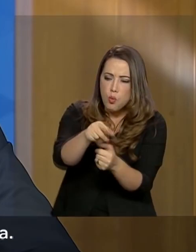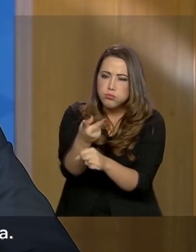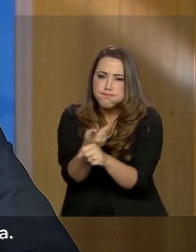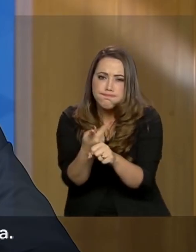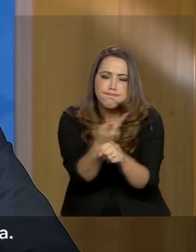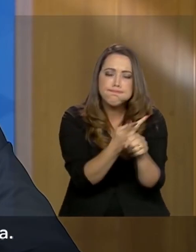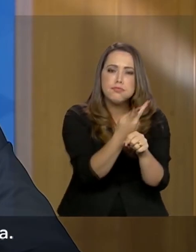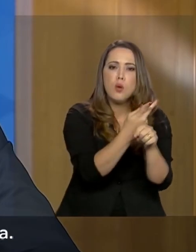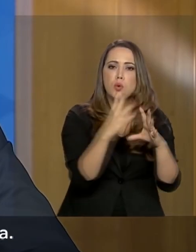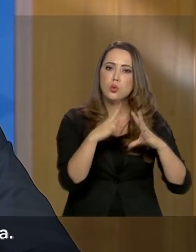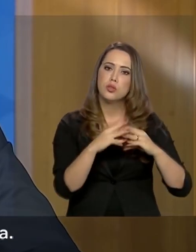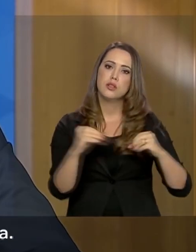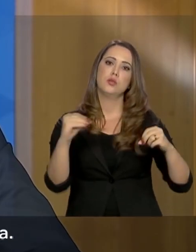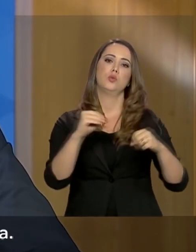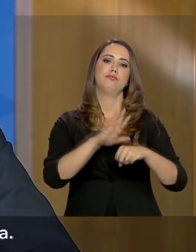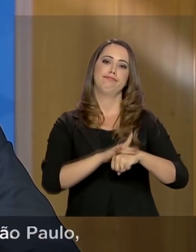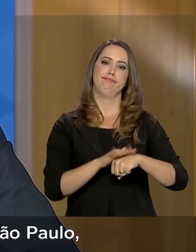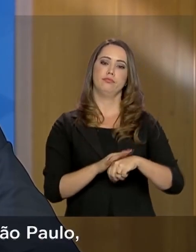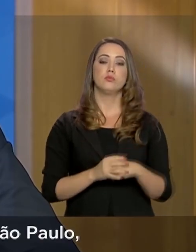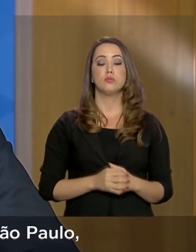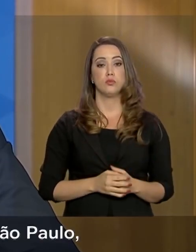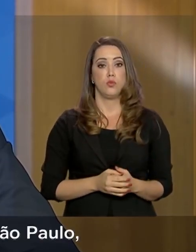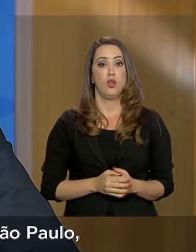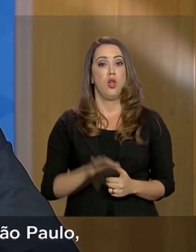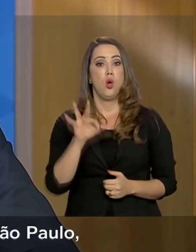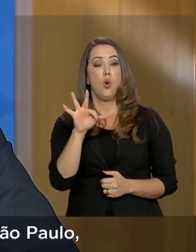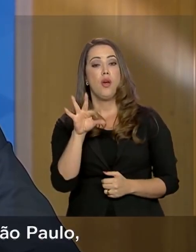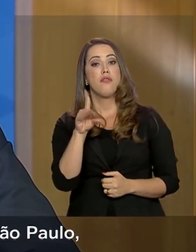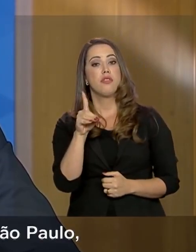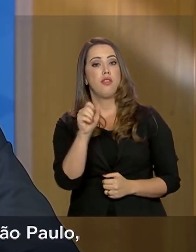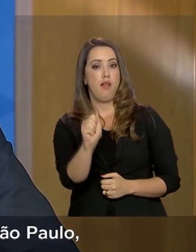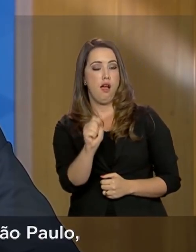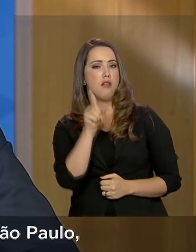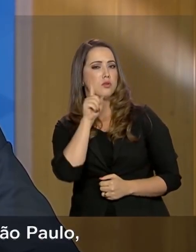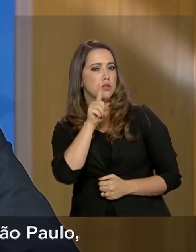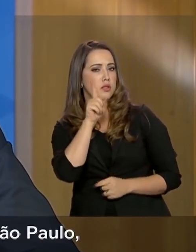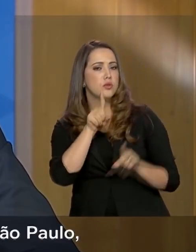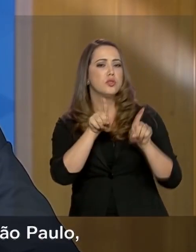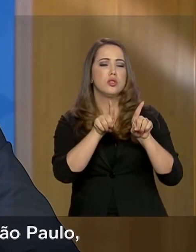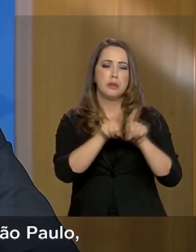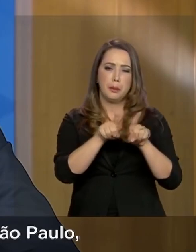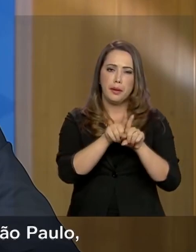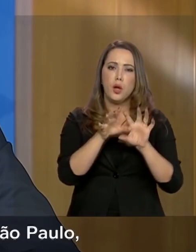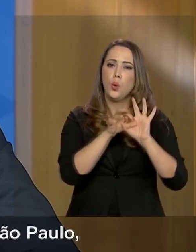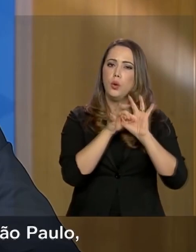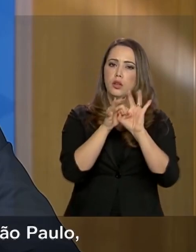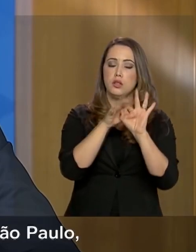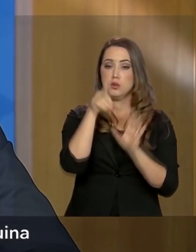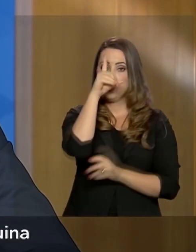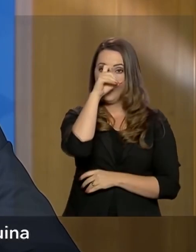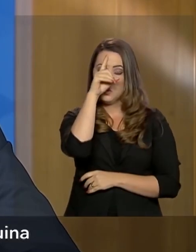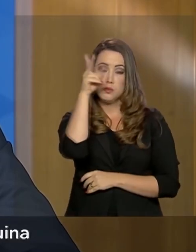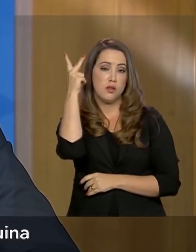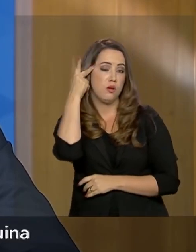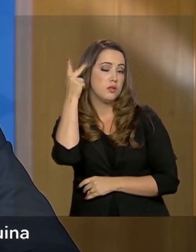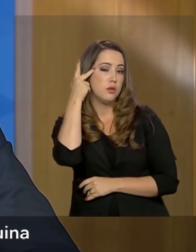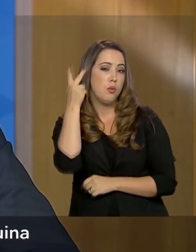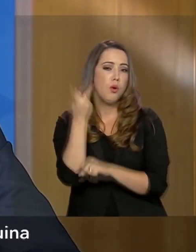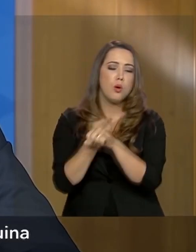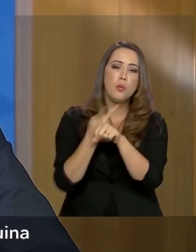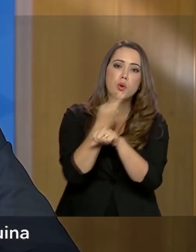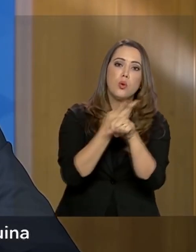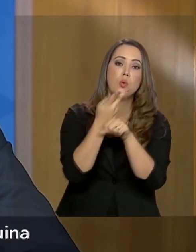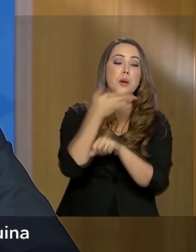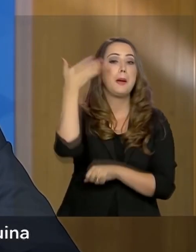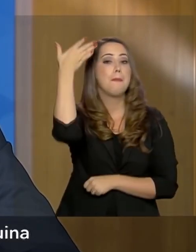deve a você. Não tem essa de que, ah, mas se eu criticar, vou enfraquecer o lado. Não. Os dois lados não prestam. Eles só pensam no poder. Pelo Bolsonaro, meus irmãos,